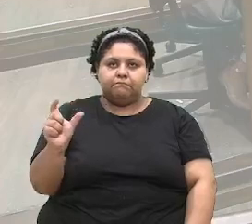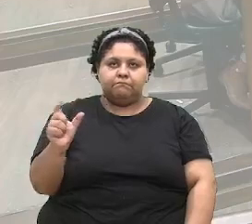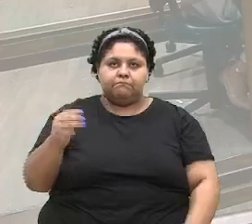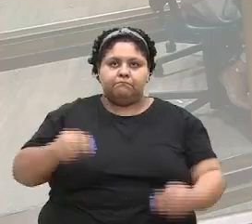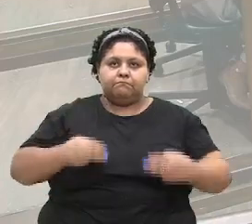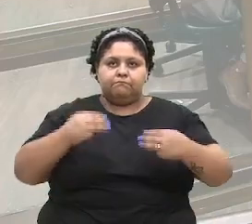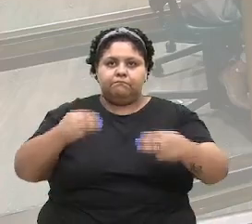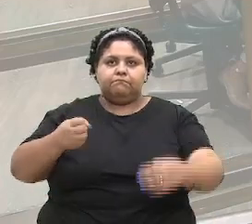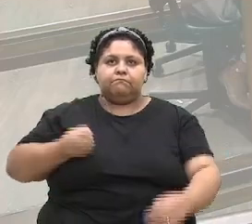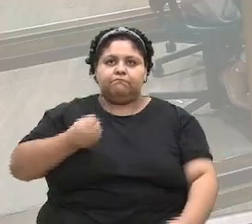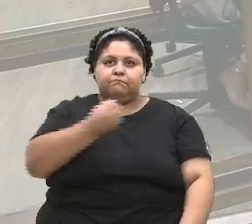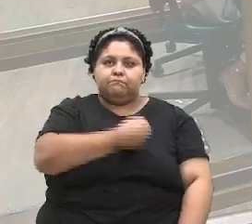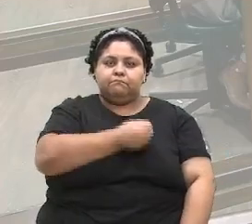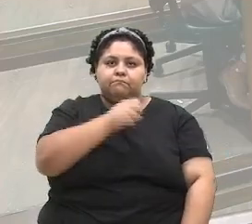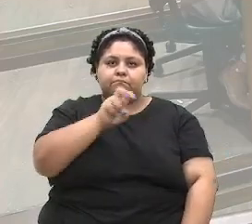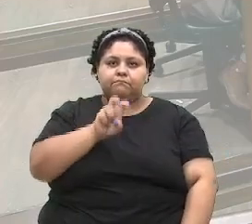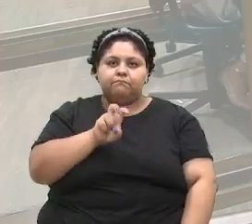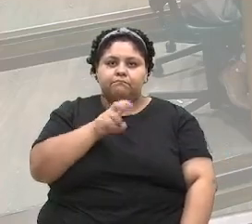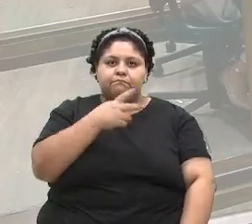moção número